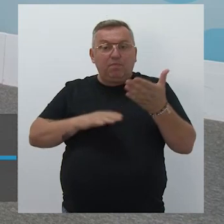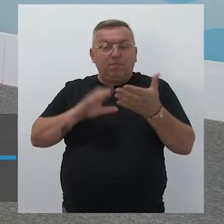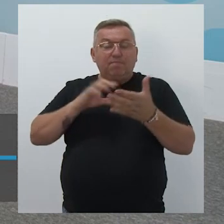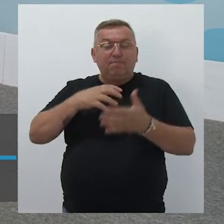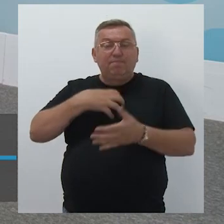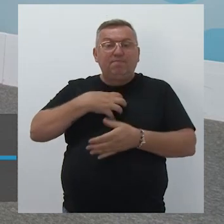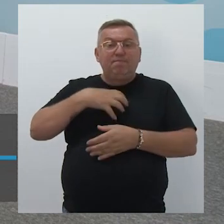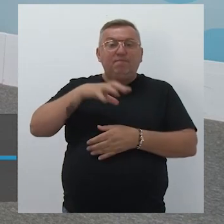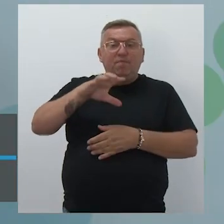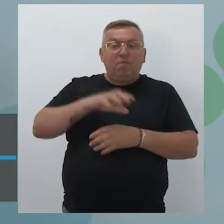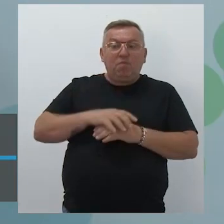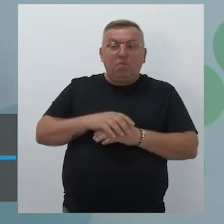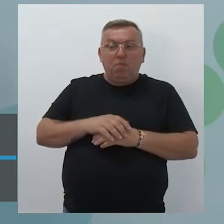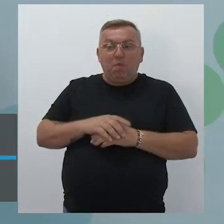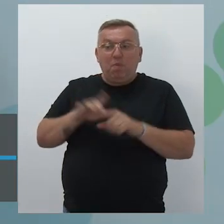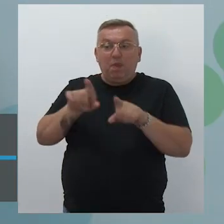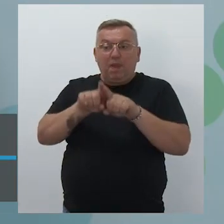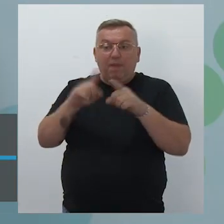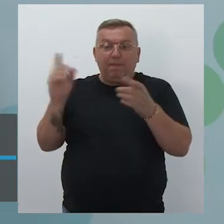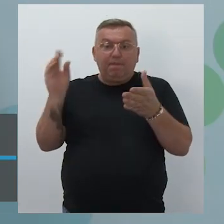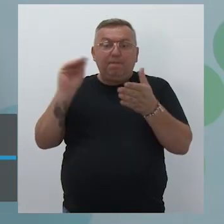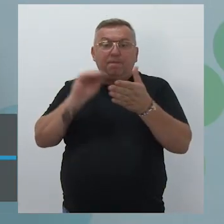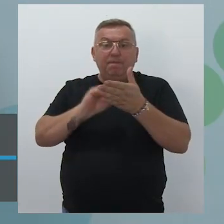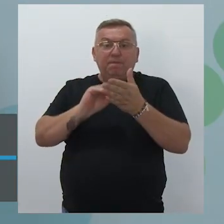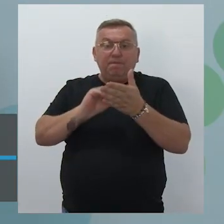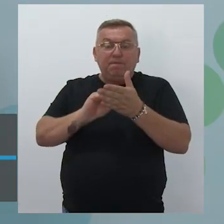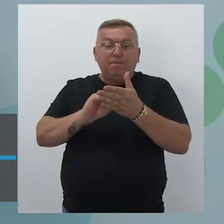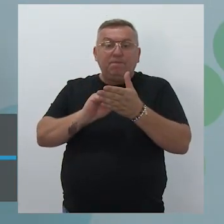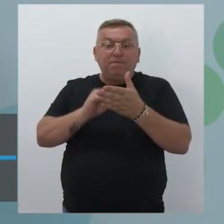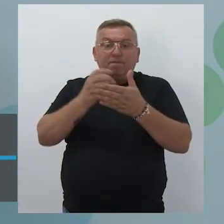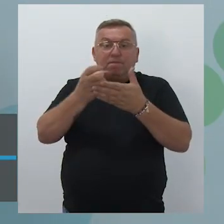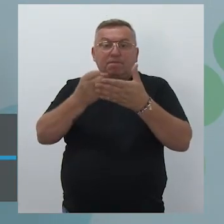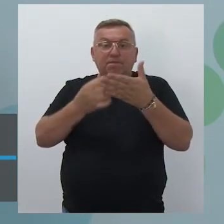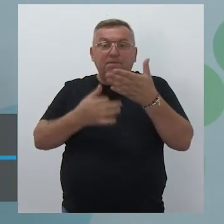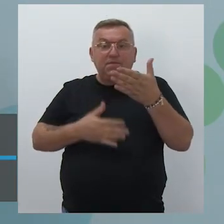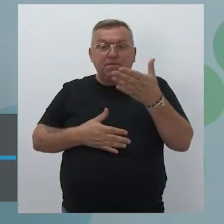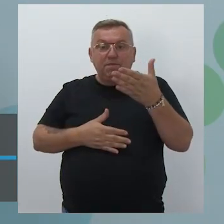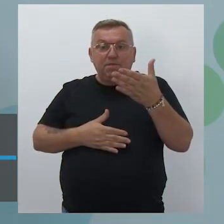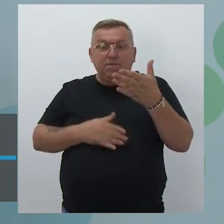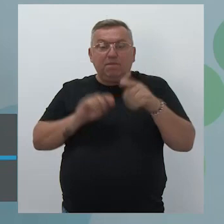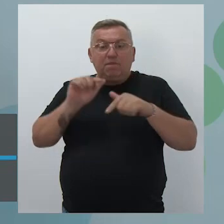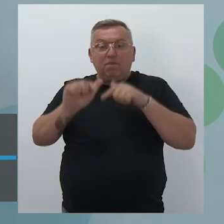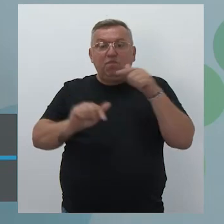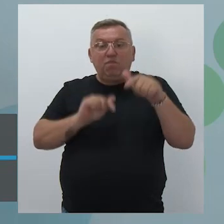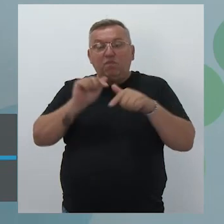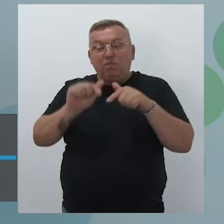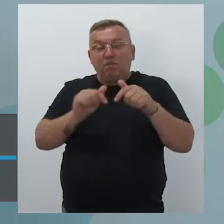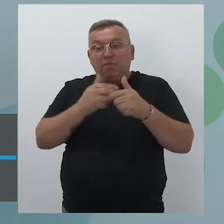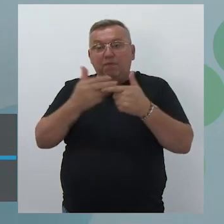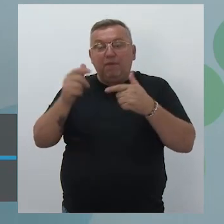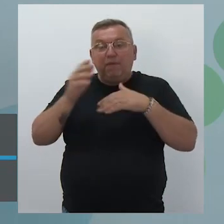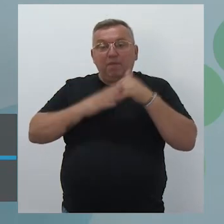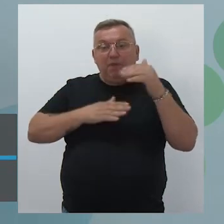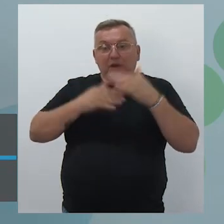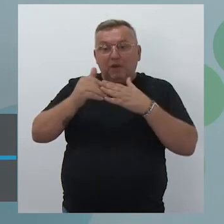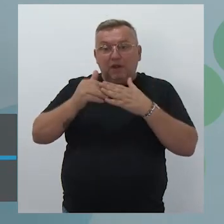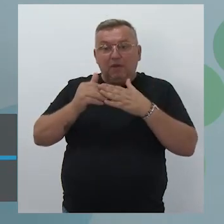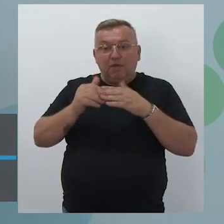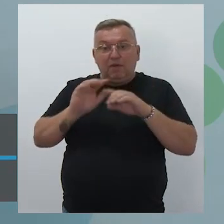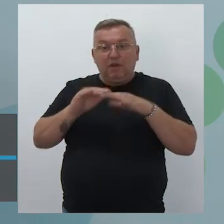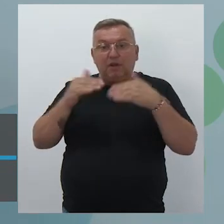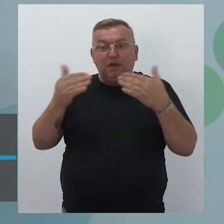empatia, e colocar os quatro componentes no trabalhar essa habilidade.